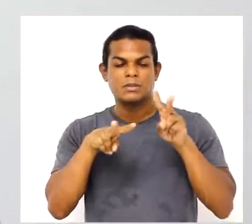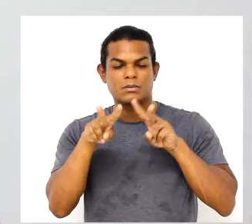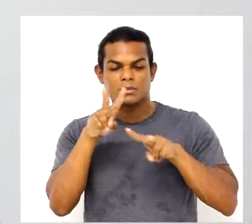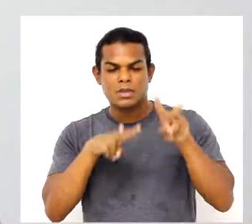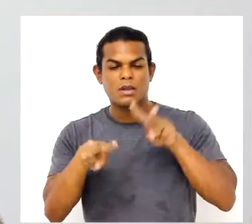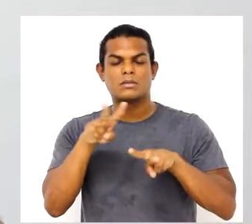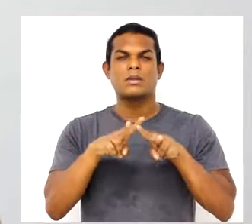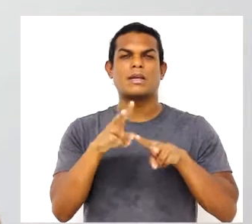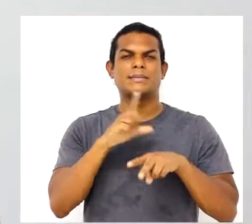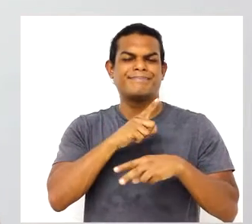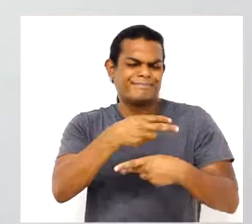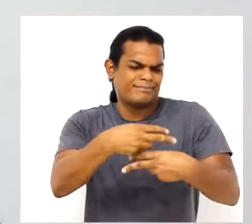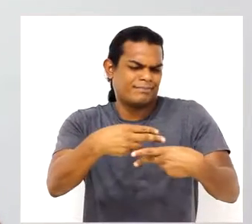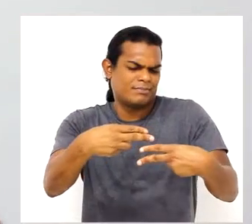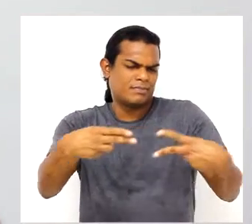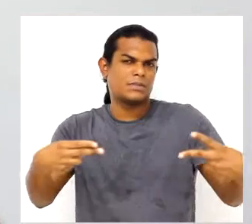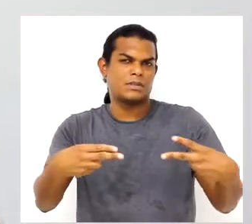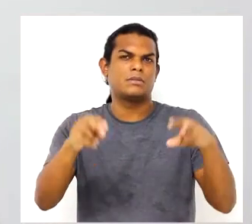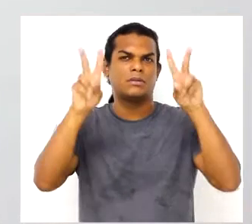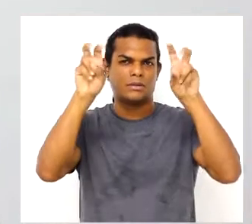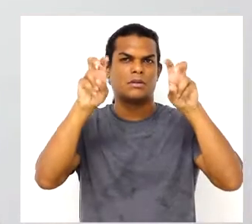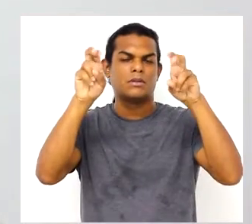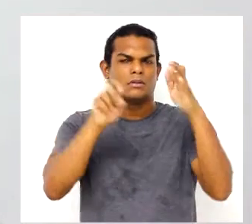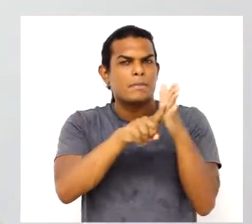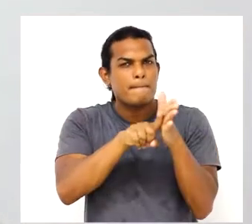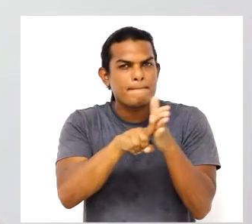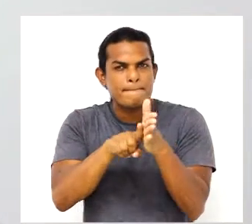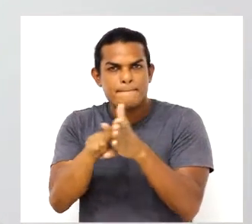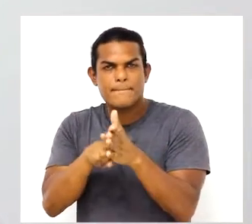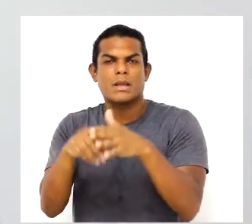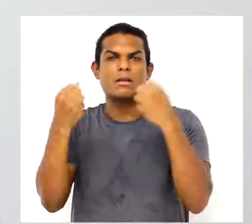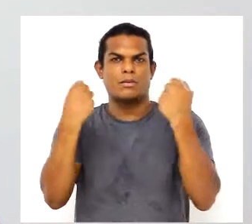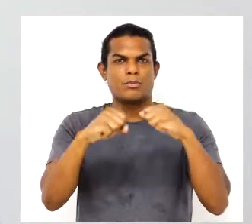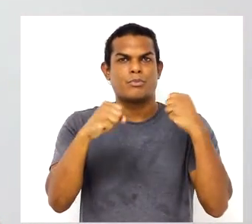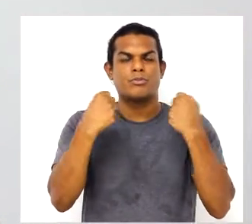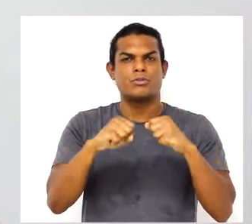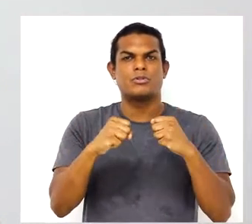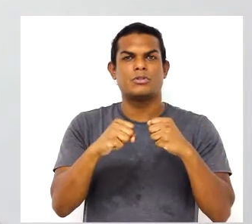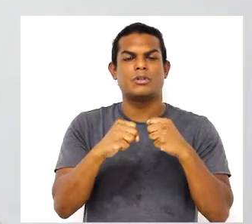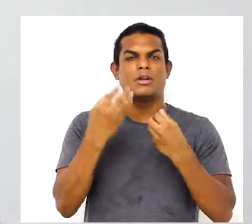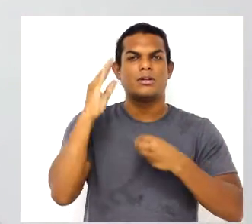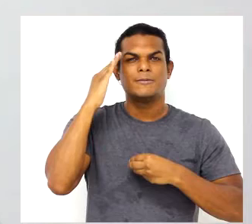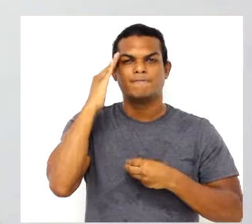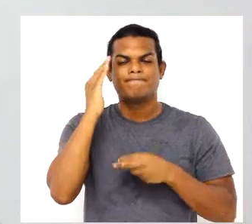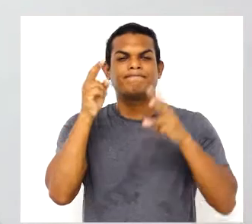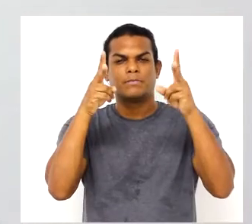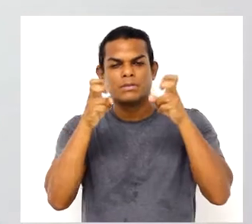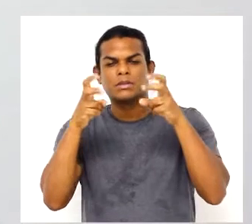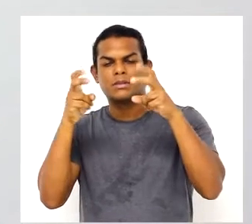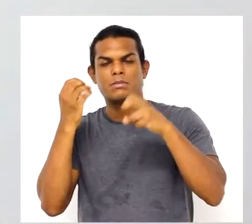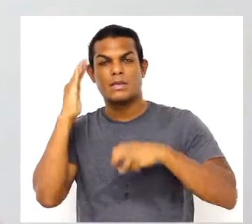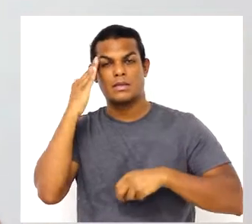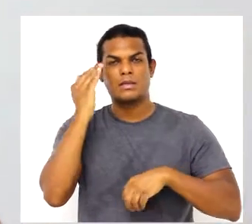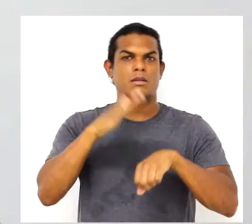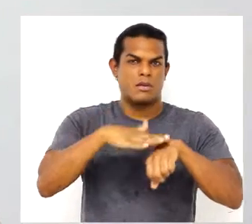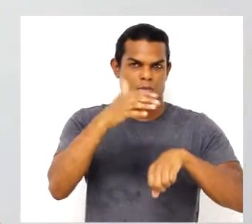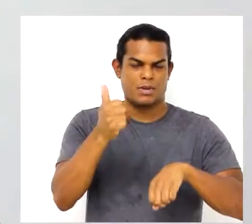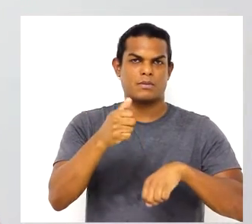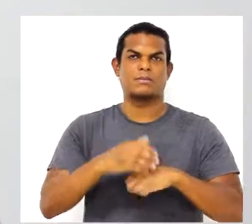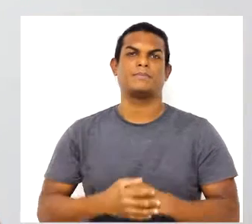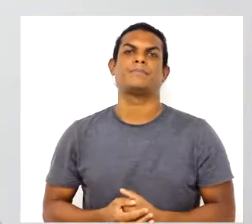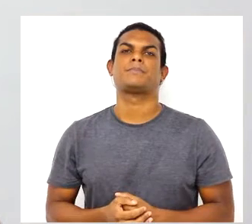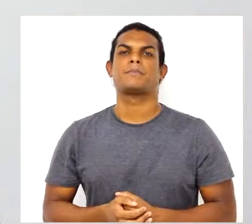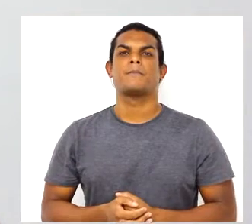desconhecidos que, através da pesquisa, poderíamos começar a compreendê-los. Para